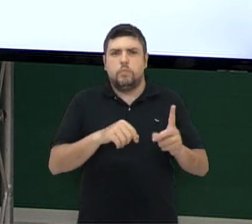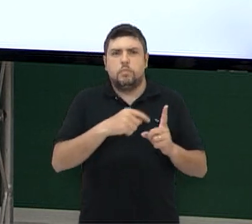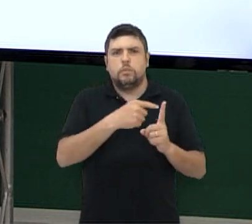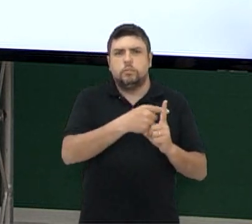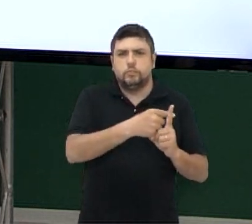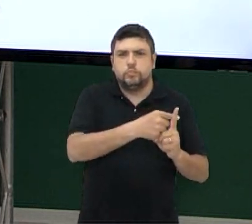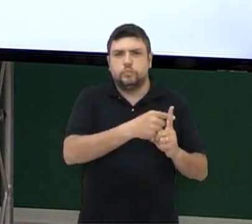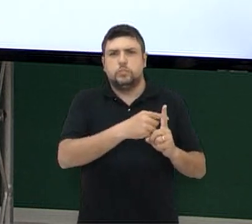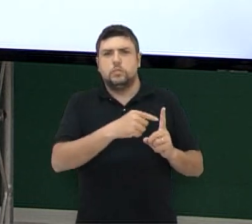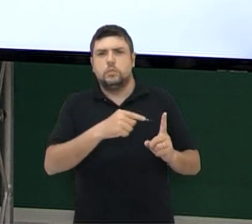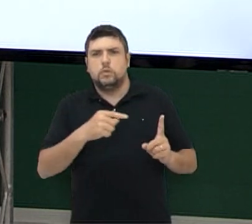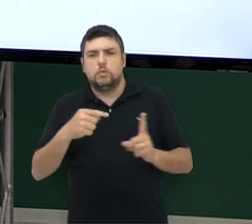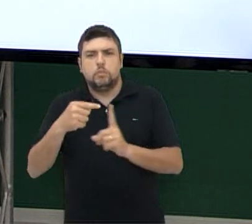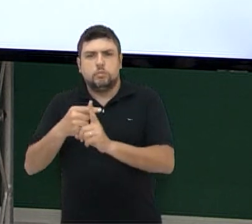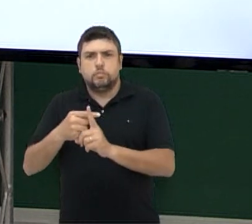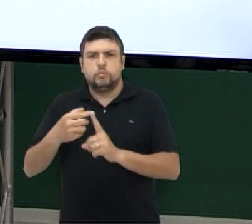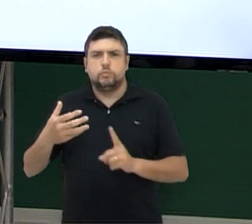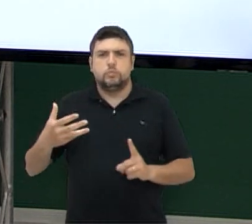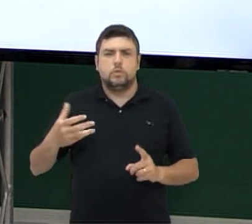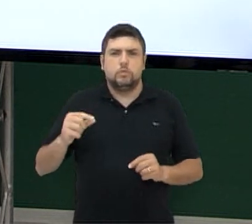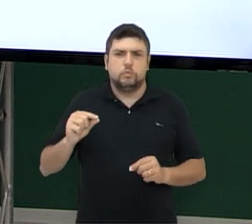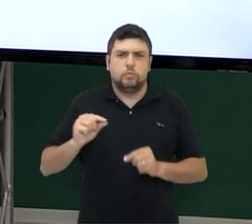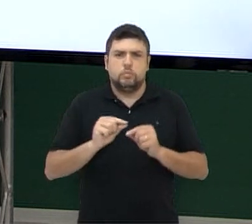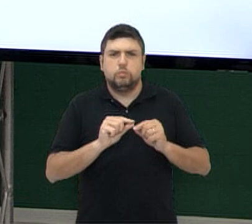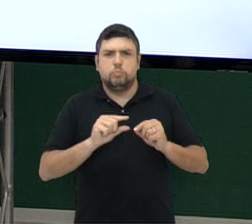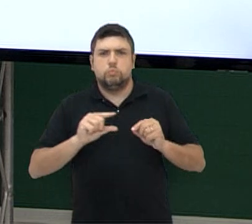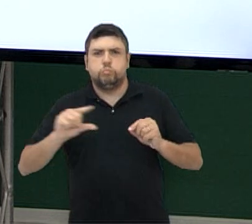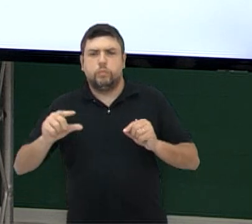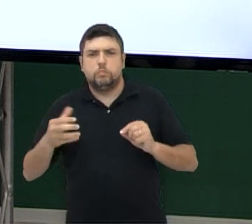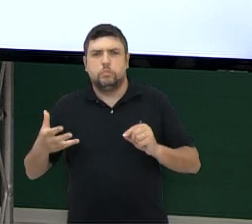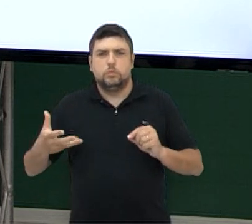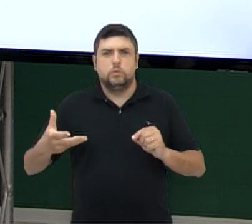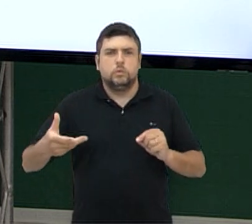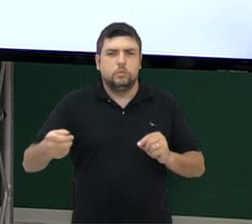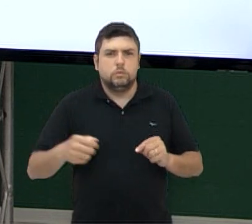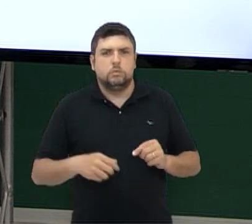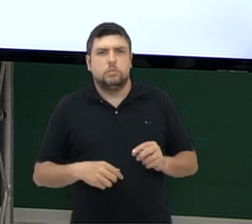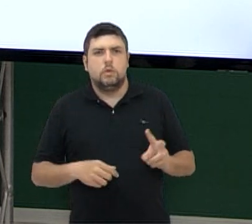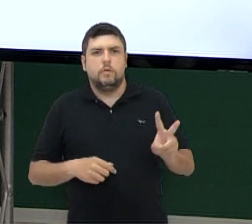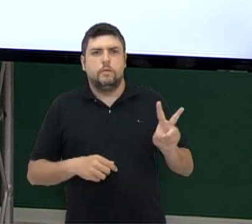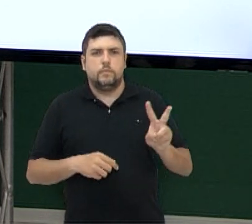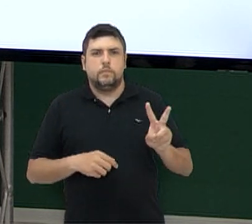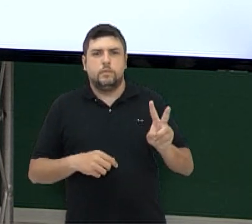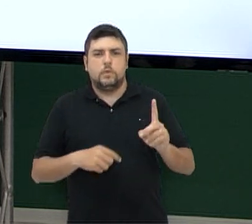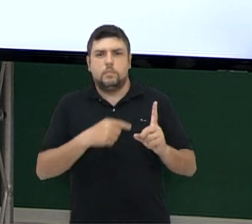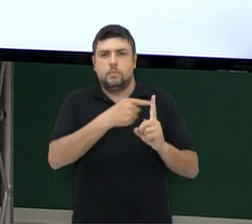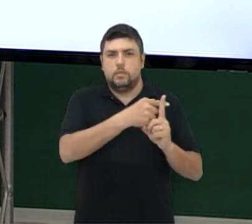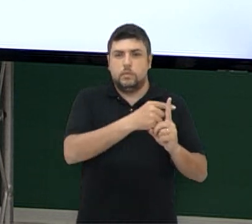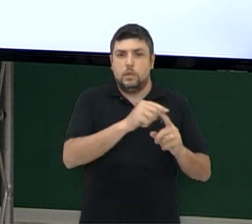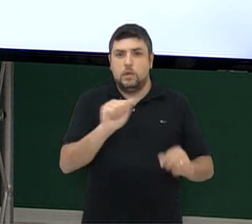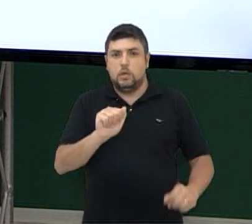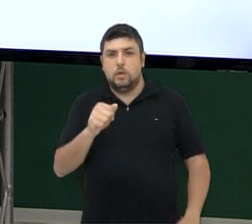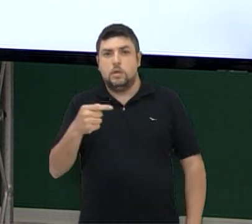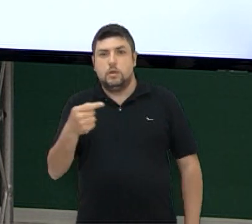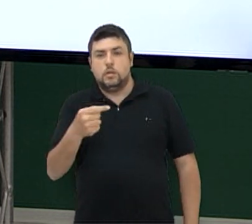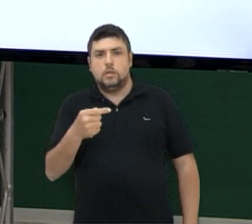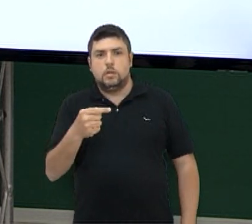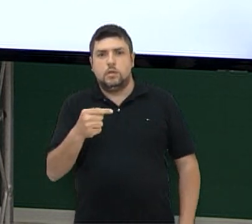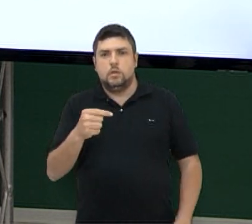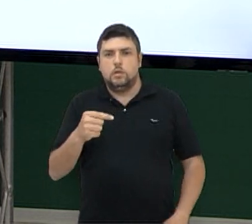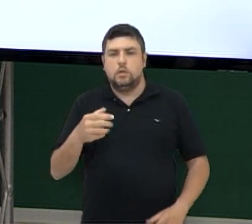e acelerado. Velocidade positiva com aceleração negativa, o que a gente vai ter? Movimento progressivo